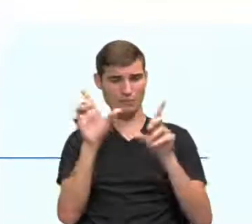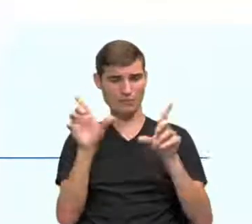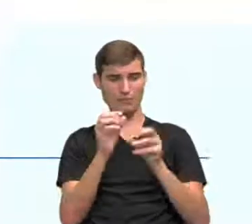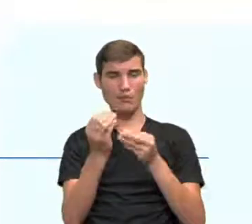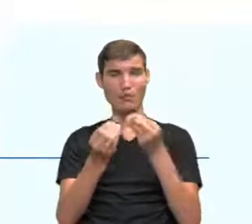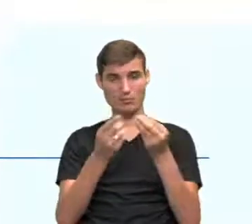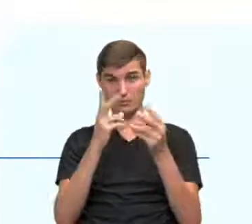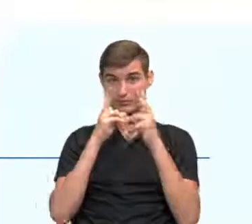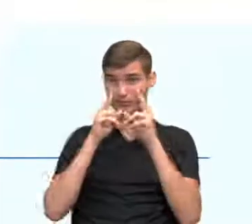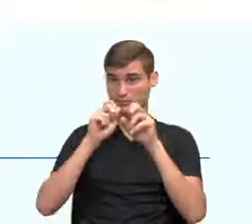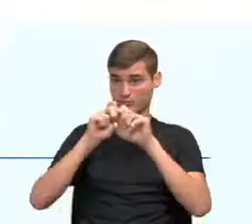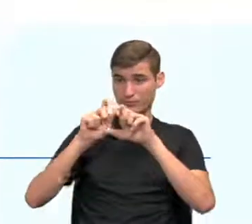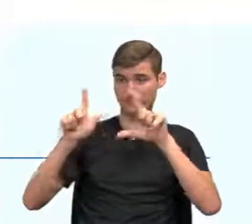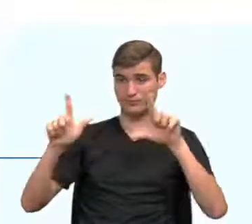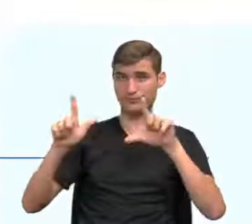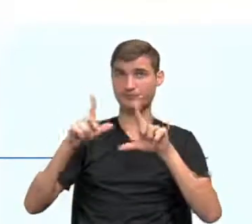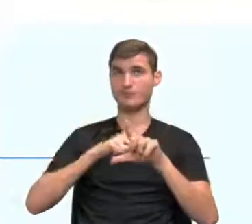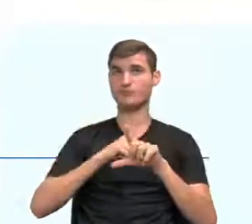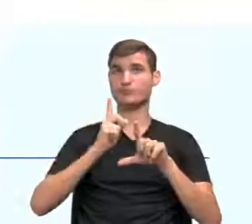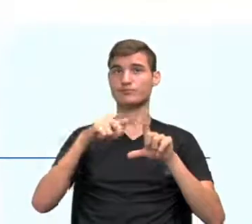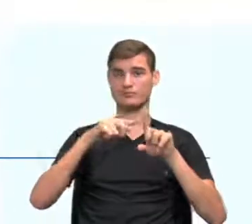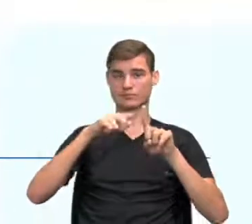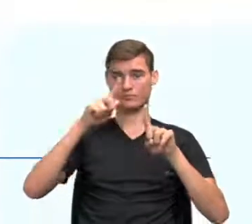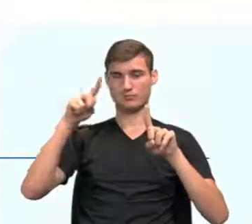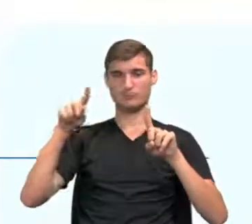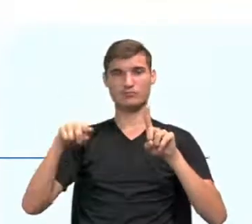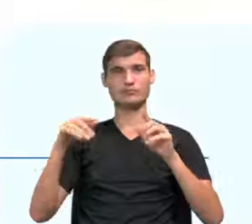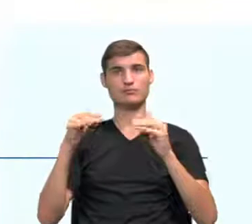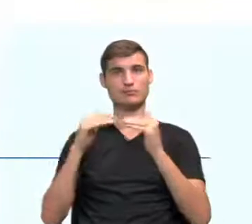slide. Eu tenho um trem de pulso,